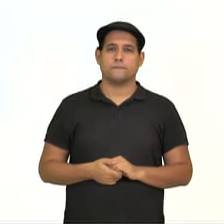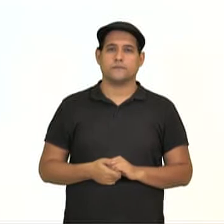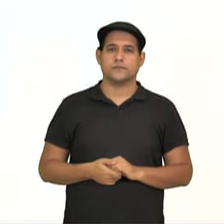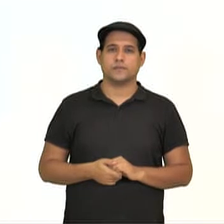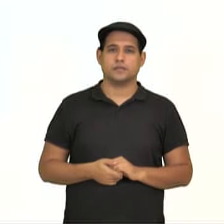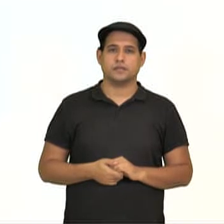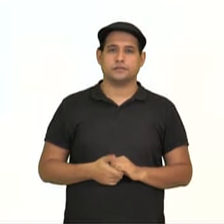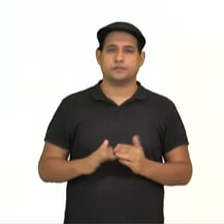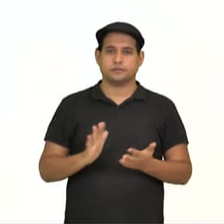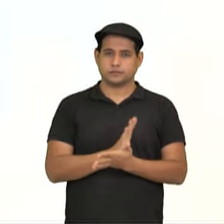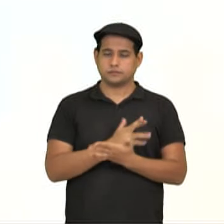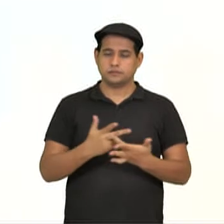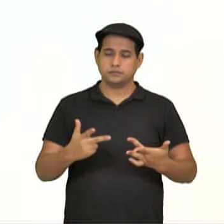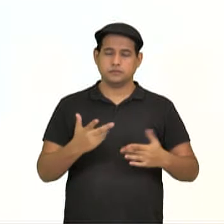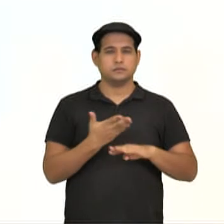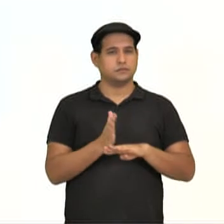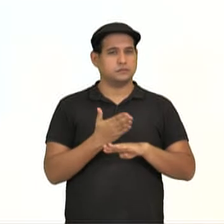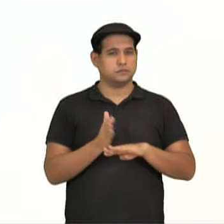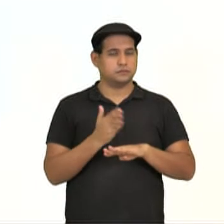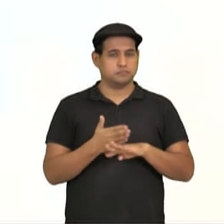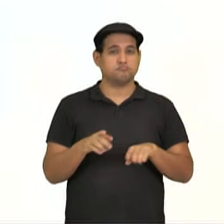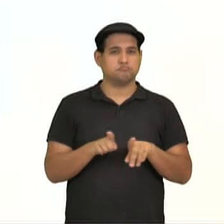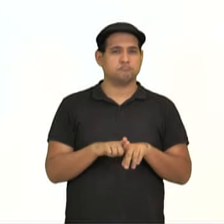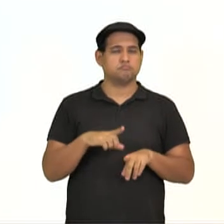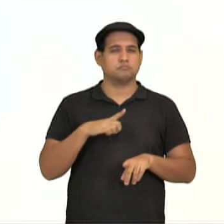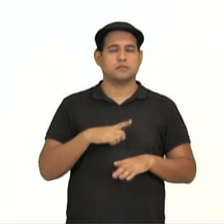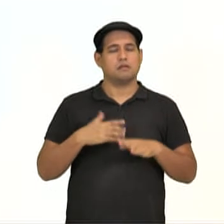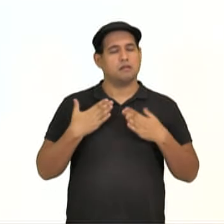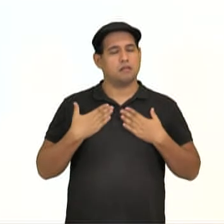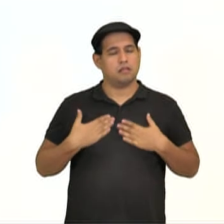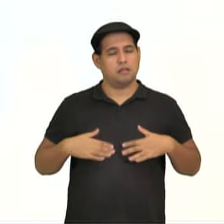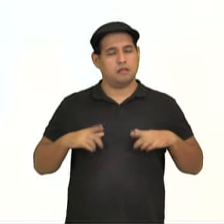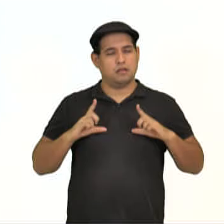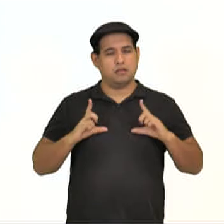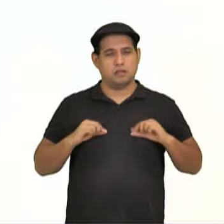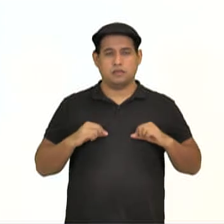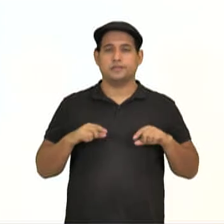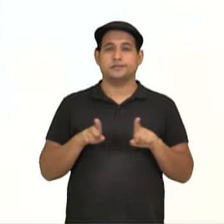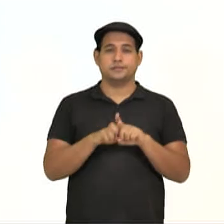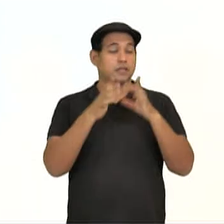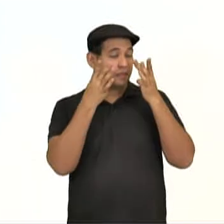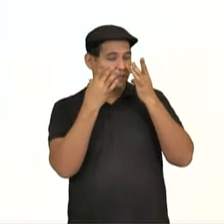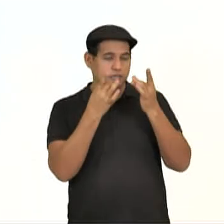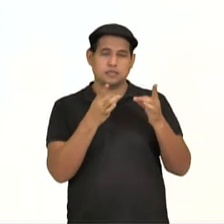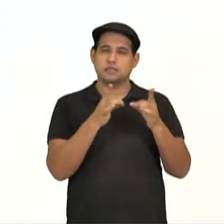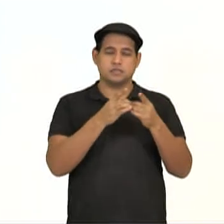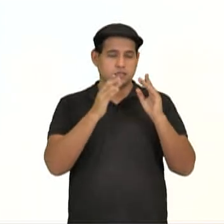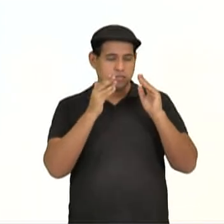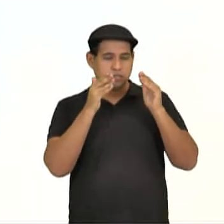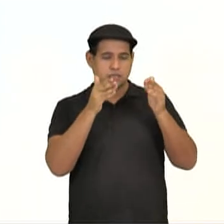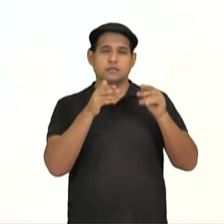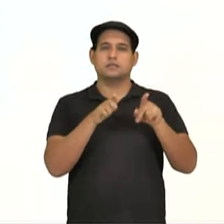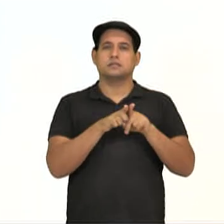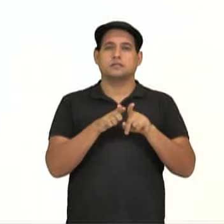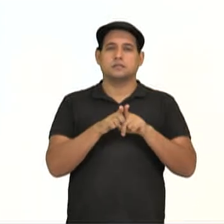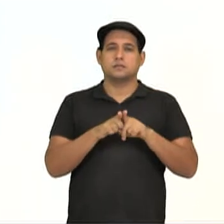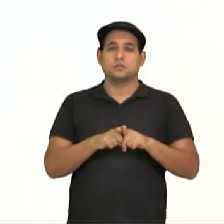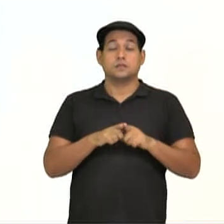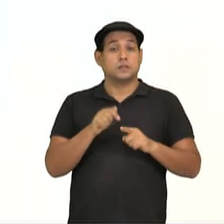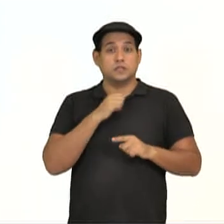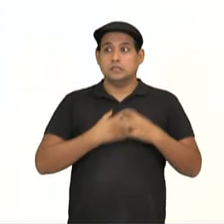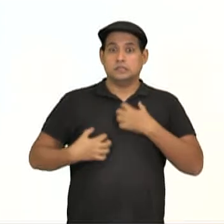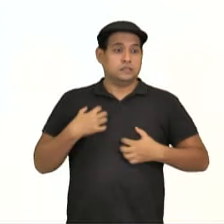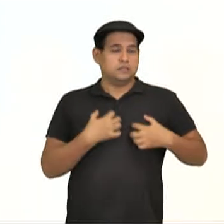Alguns benefícios da prática de meditação: tranquilidade, maior atenção e concentração, diminuição